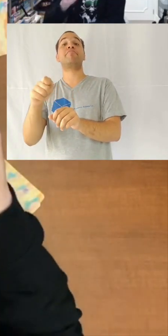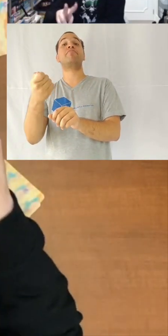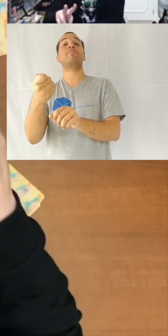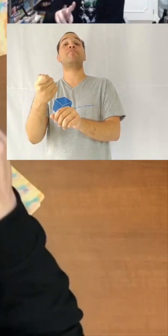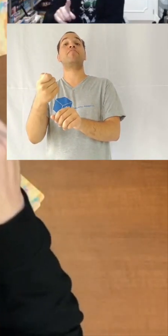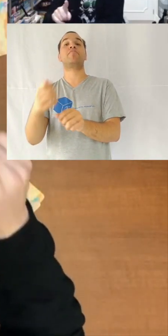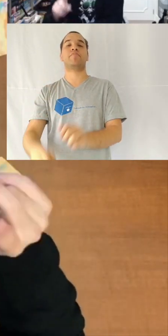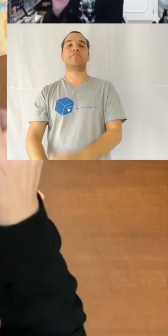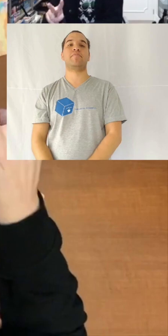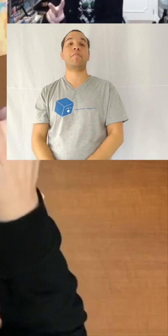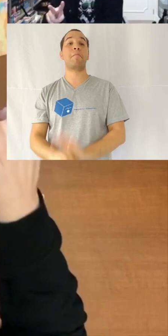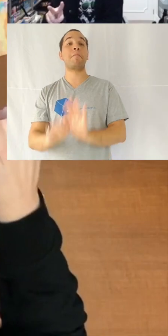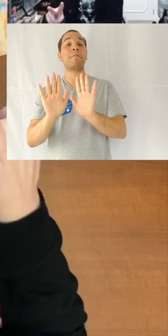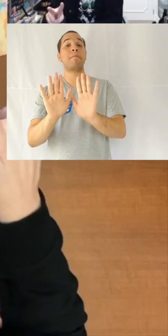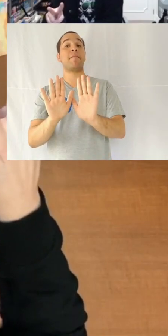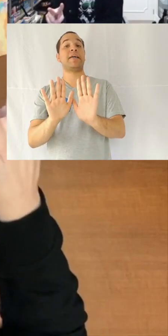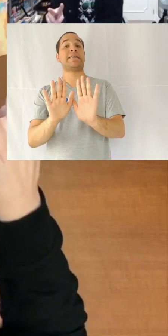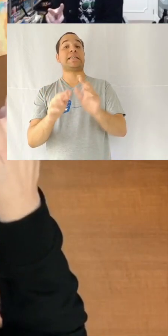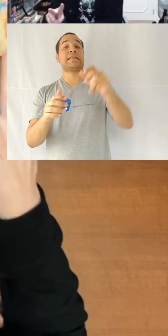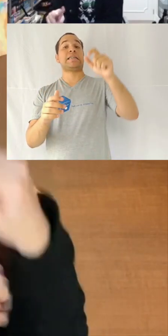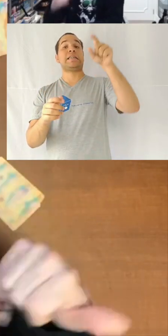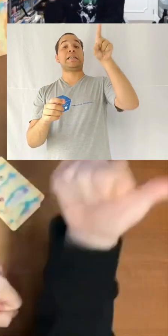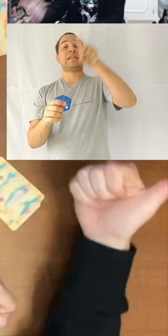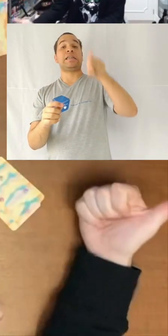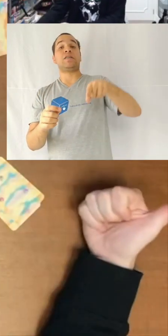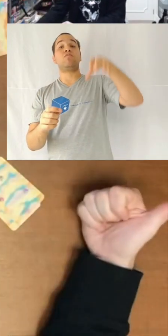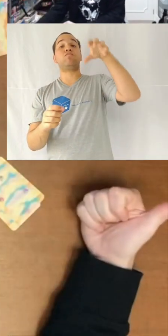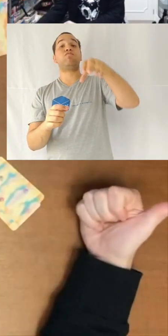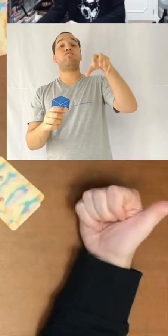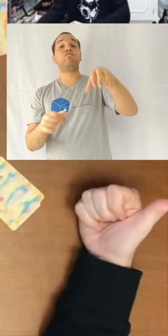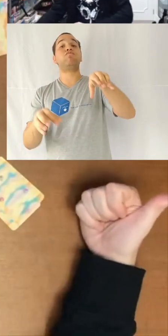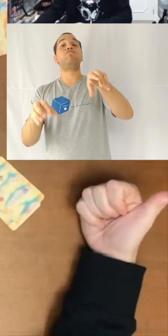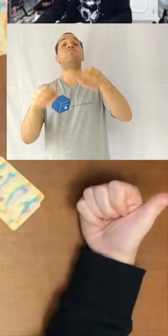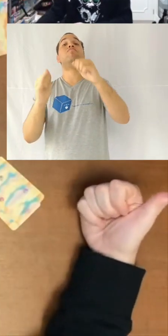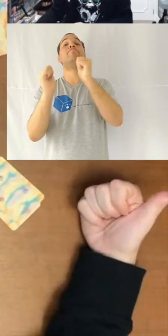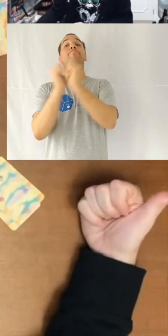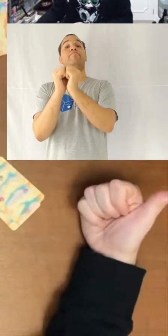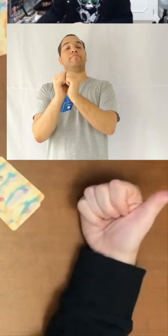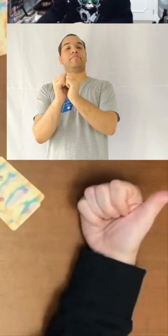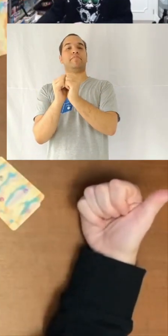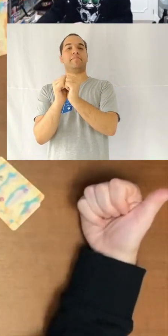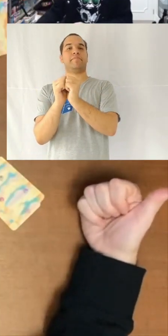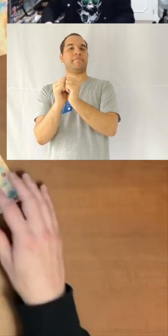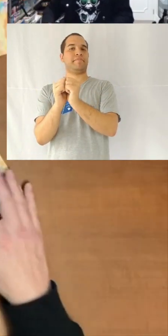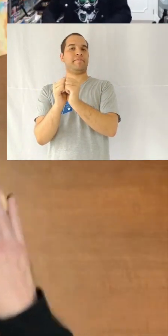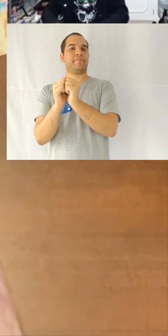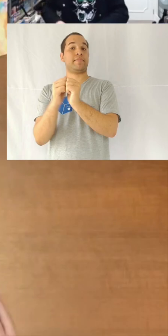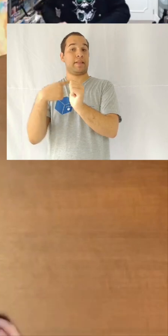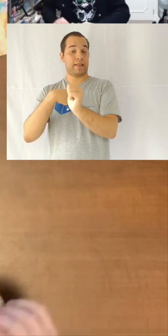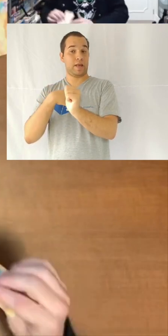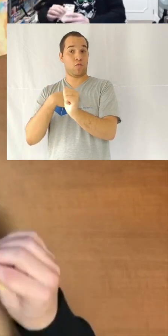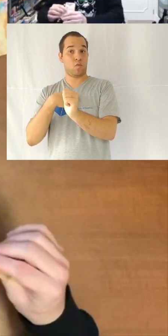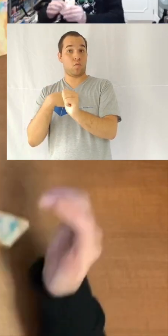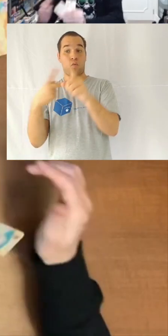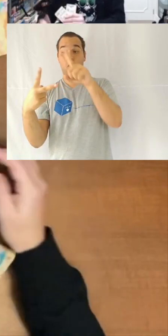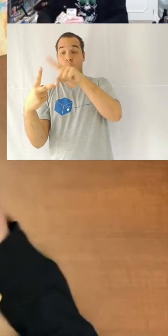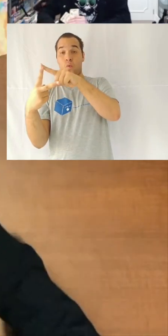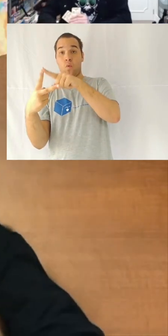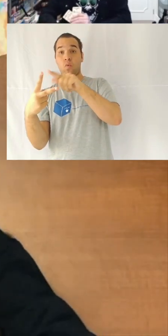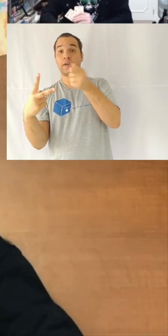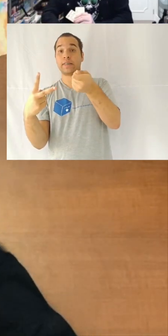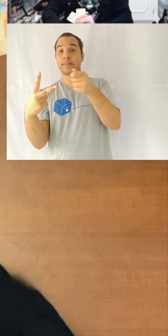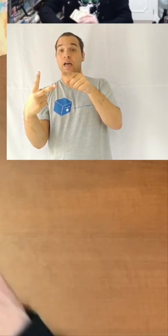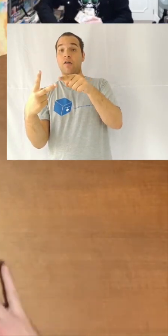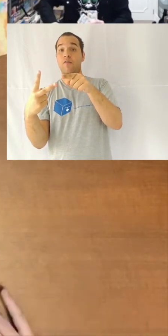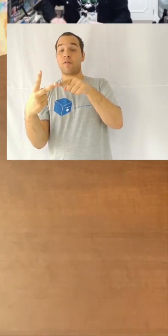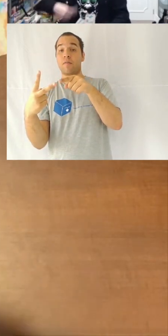uma de duas coisas aconteça. A primeira é a eliminação de algum jogador. Digamos que fosse a minha vez